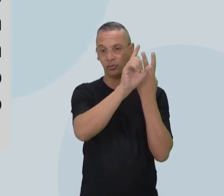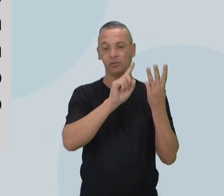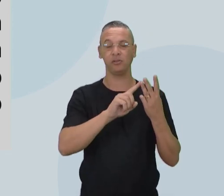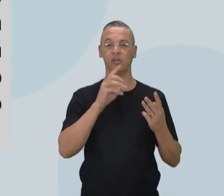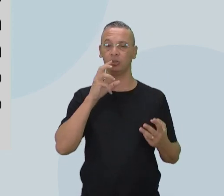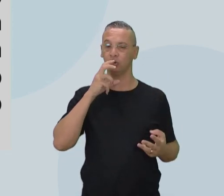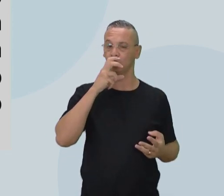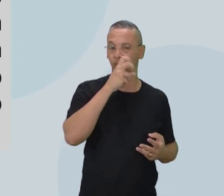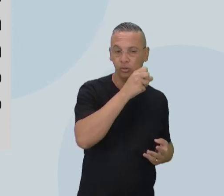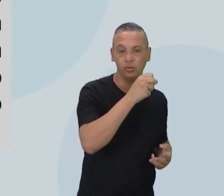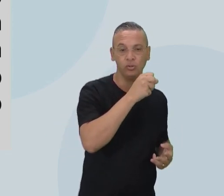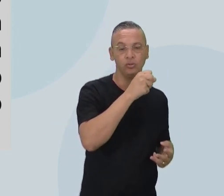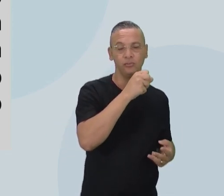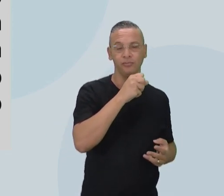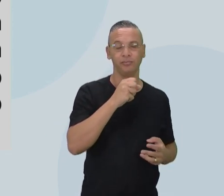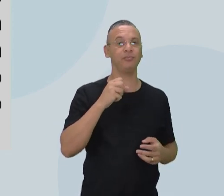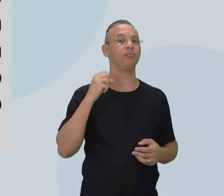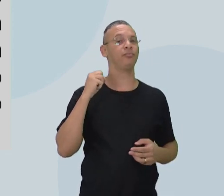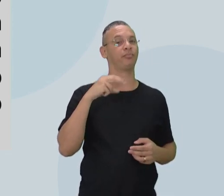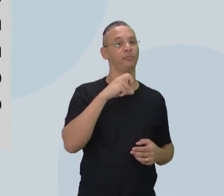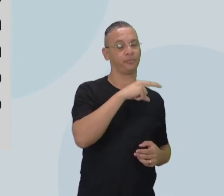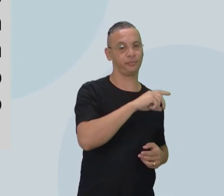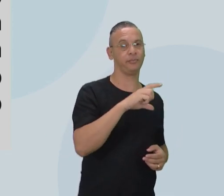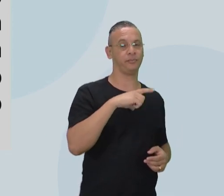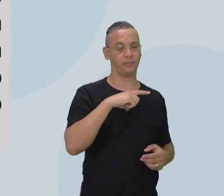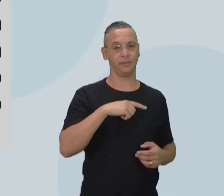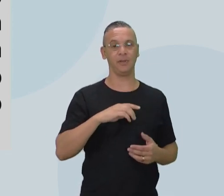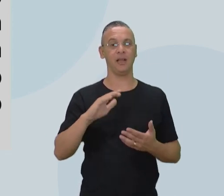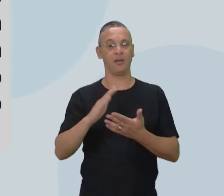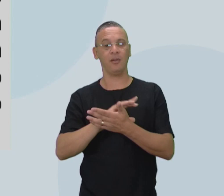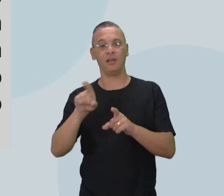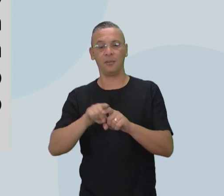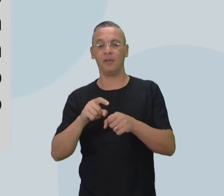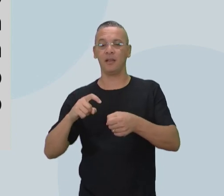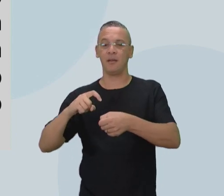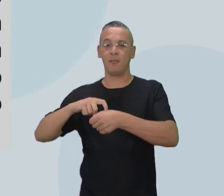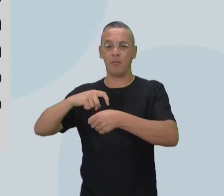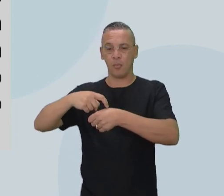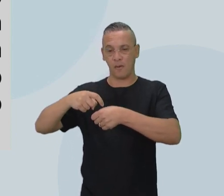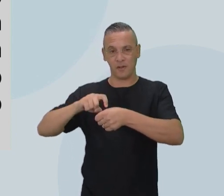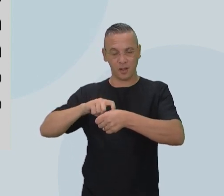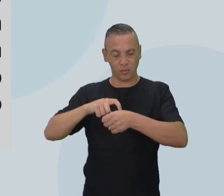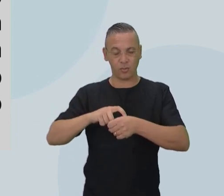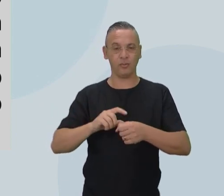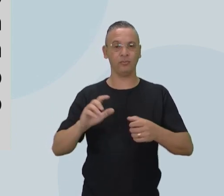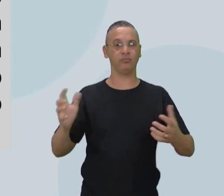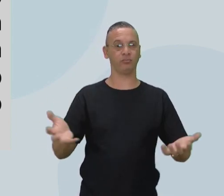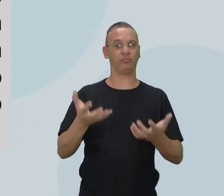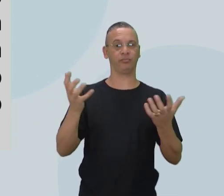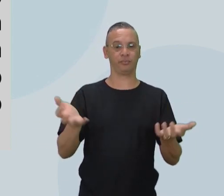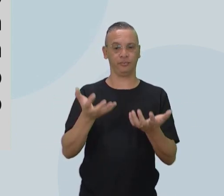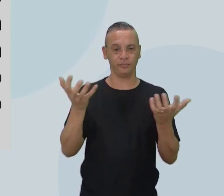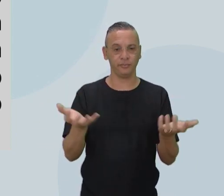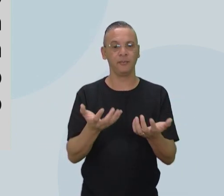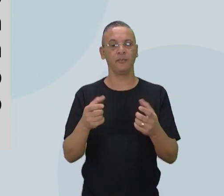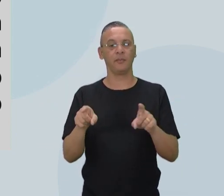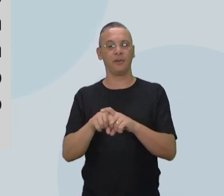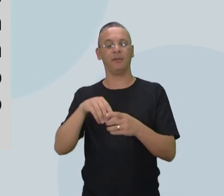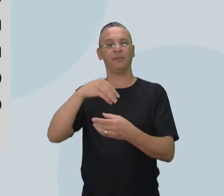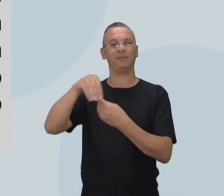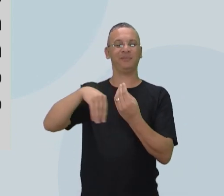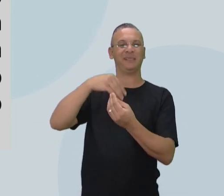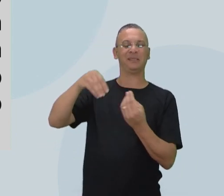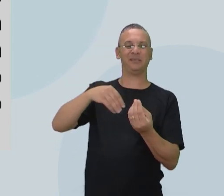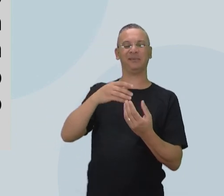as submetidas aos agrotóxicos. O mesmo ocorre com os morangos e as saladas, numa mistura talvez